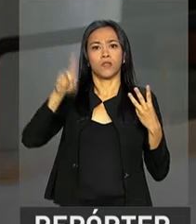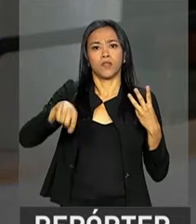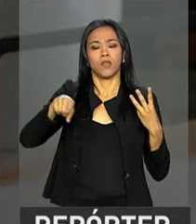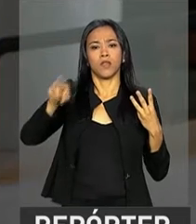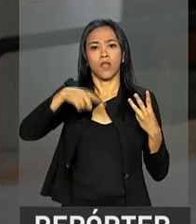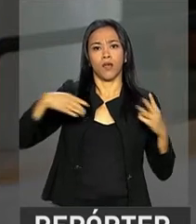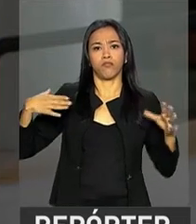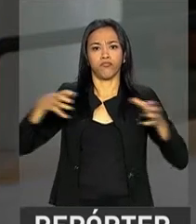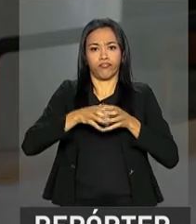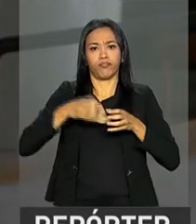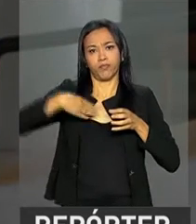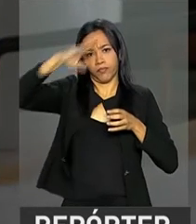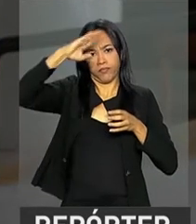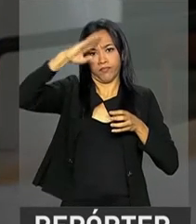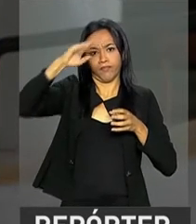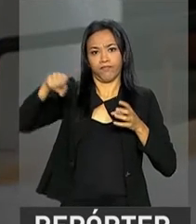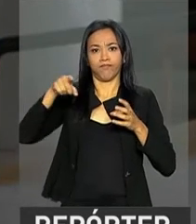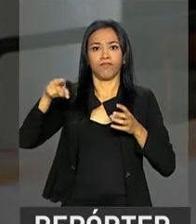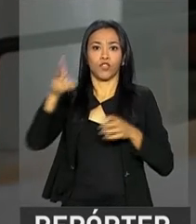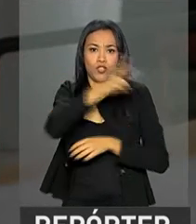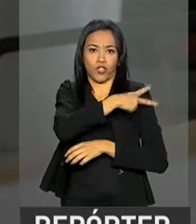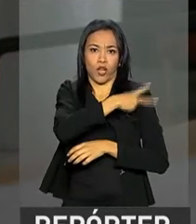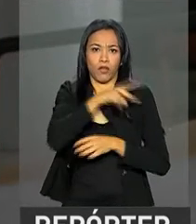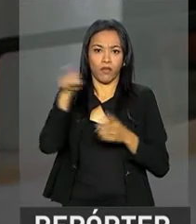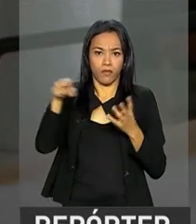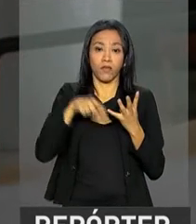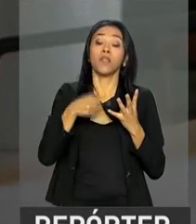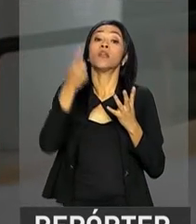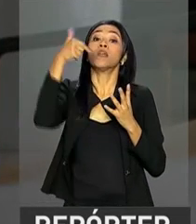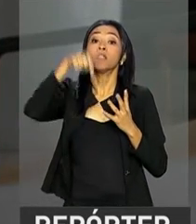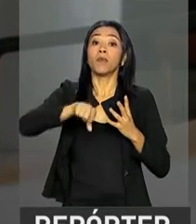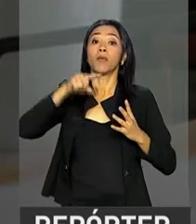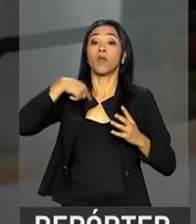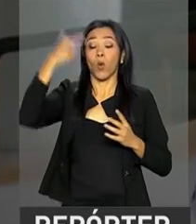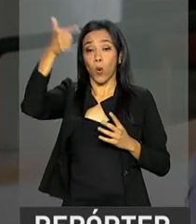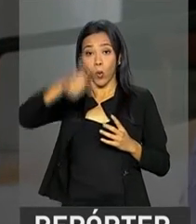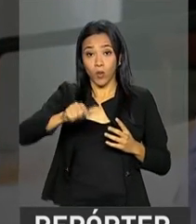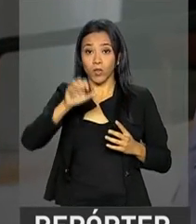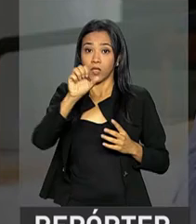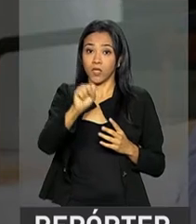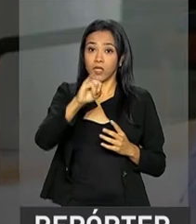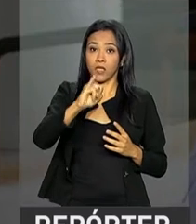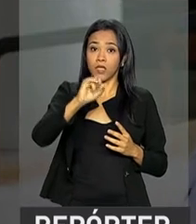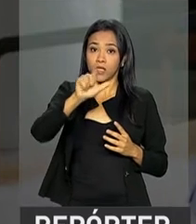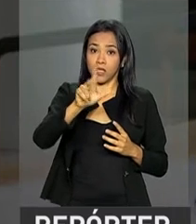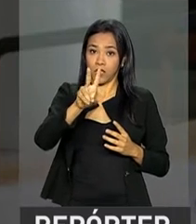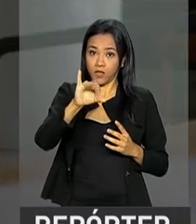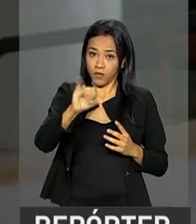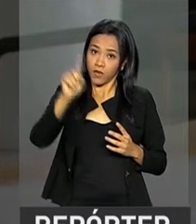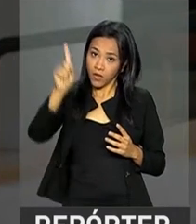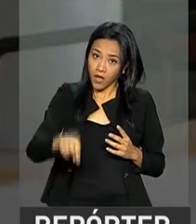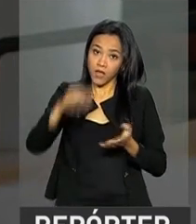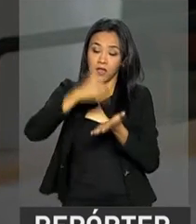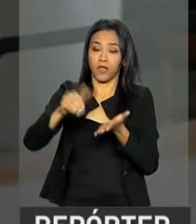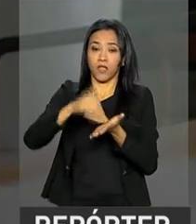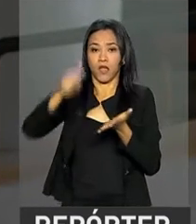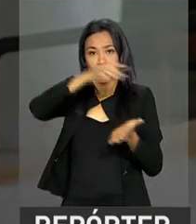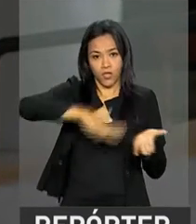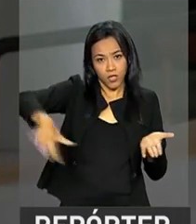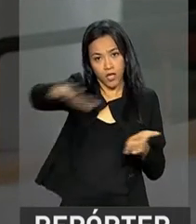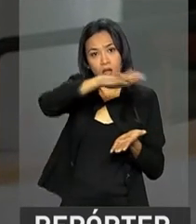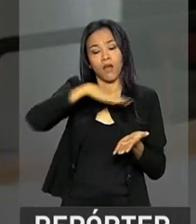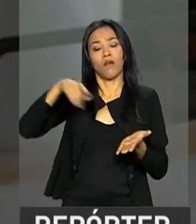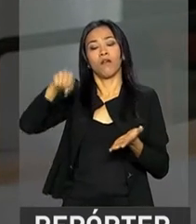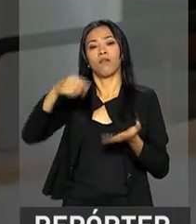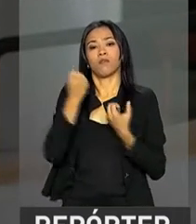das forças armadas e ainda com o general sylvio luna que é secretário geral do ministério da defesa e com o